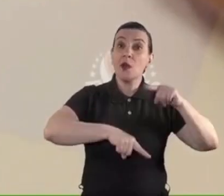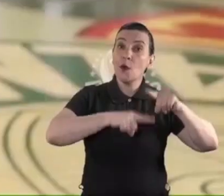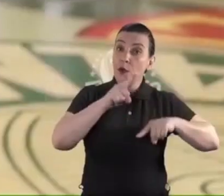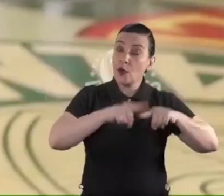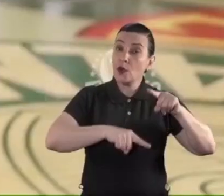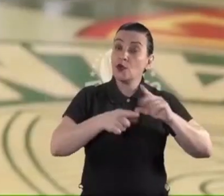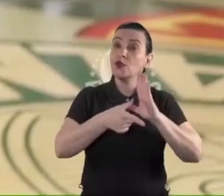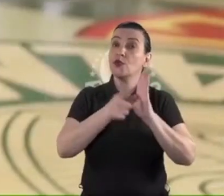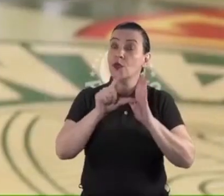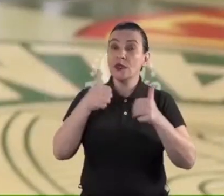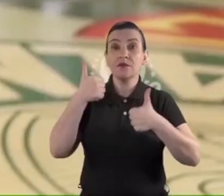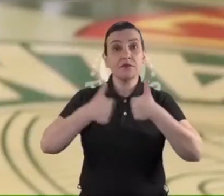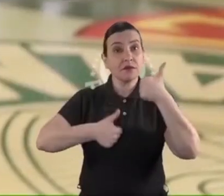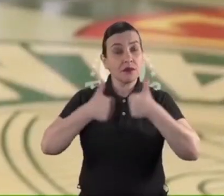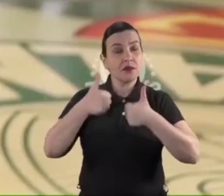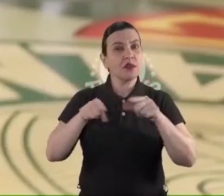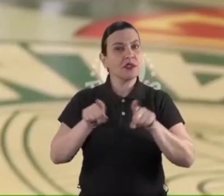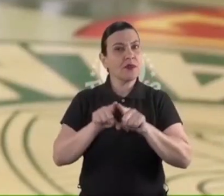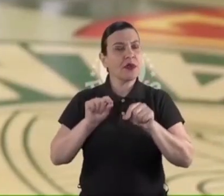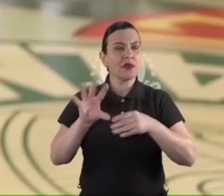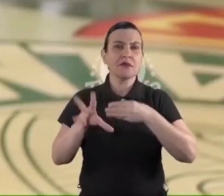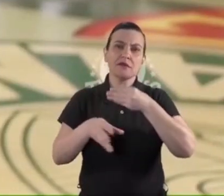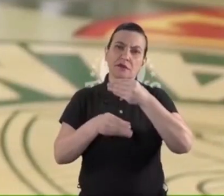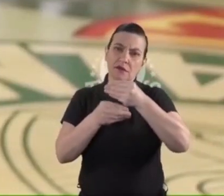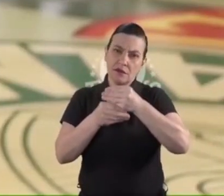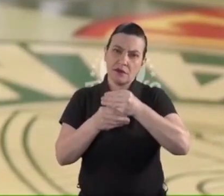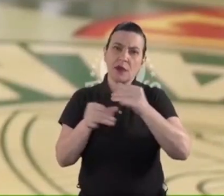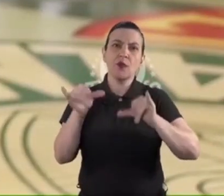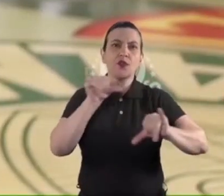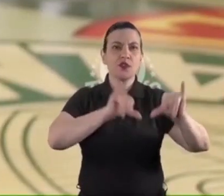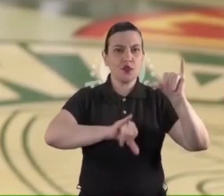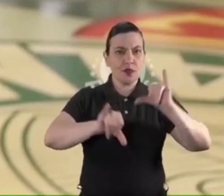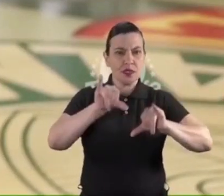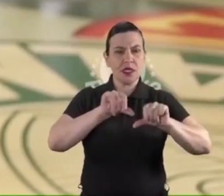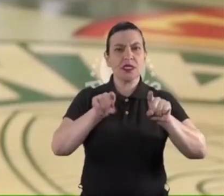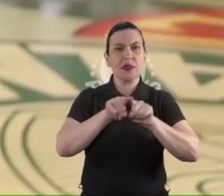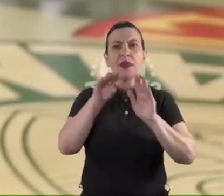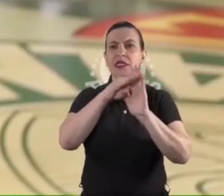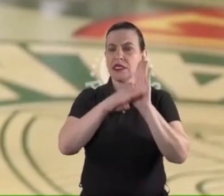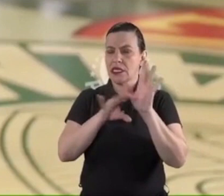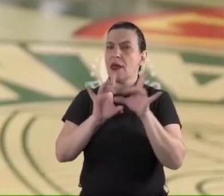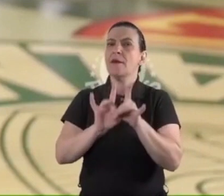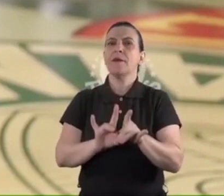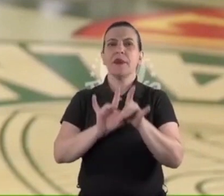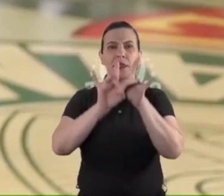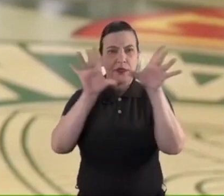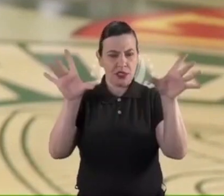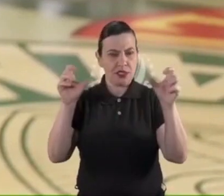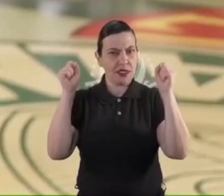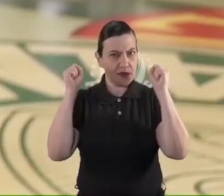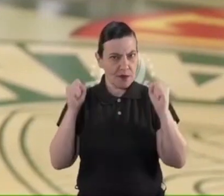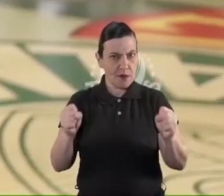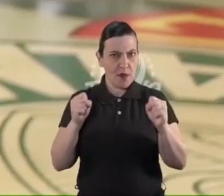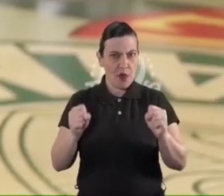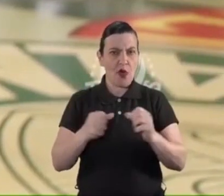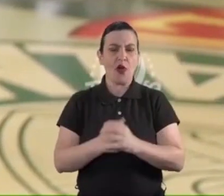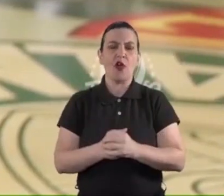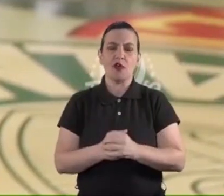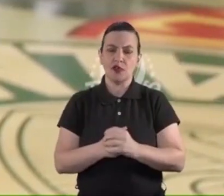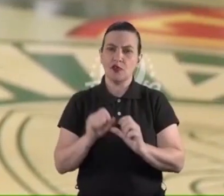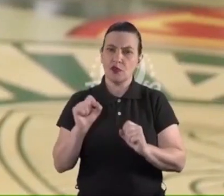pré-jogo, fazendo um adendo, é uma substância que se encontra também na lista de permitidas, das